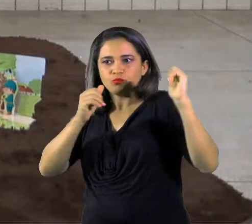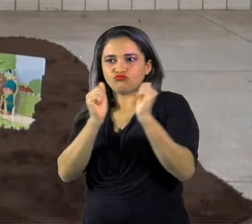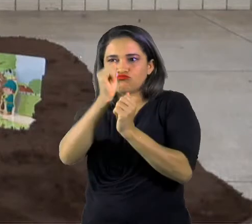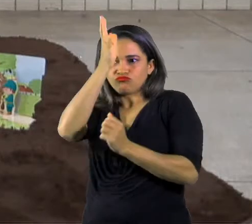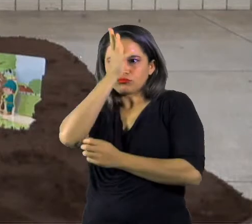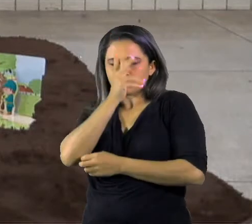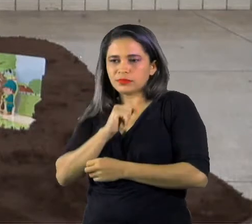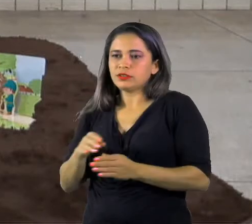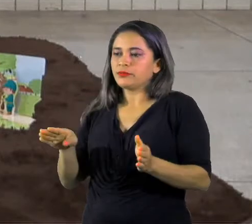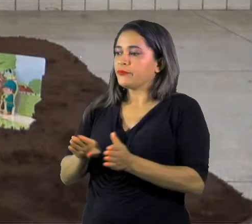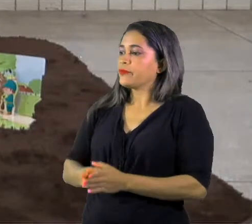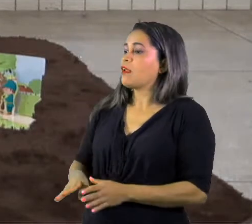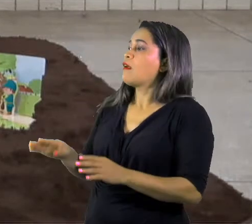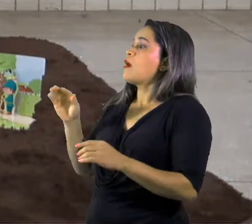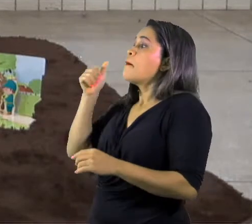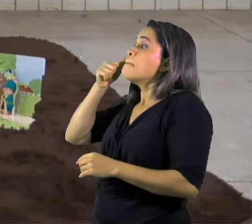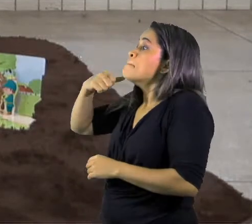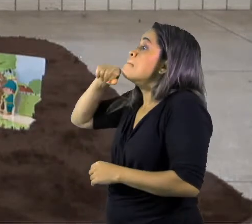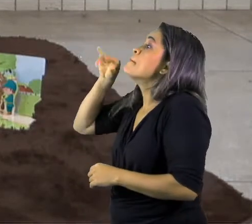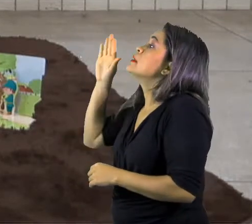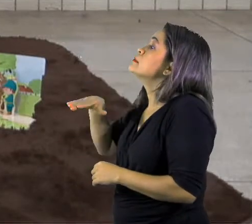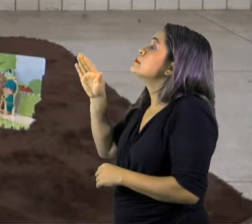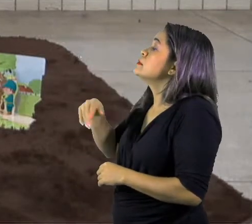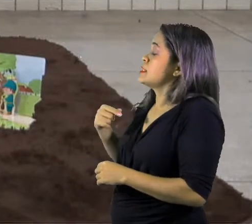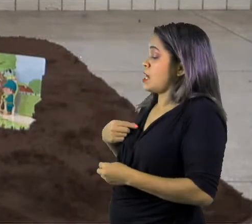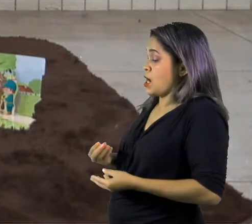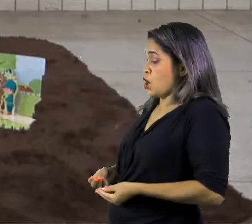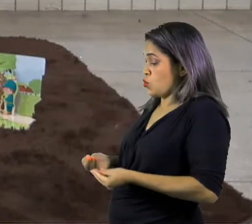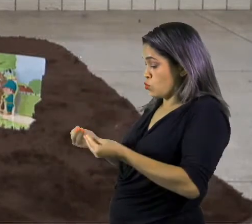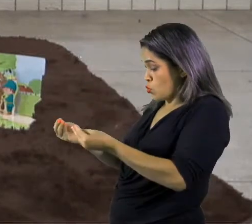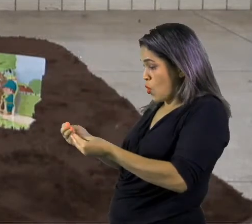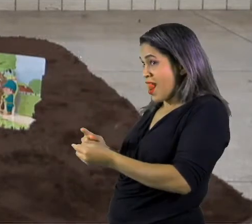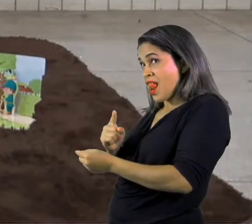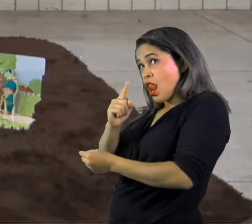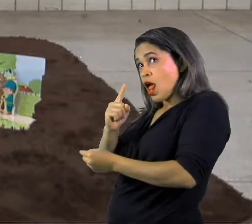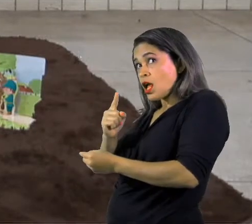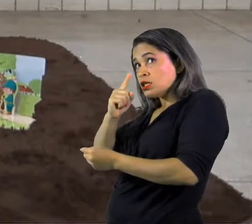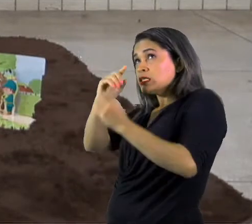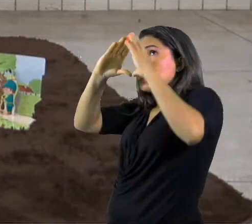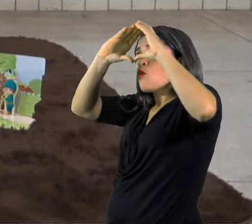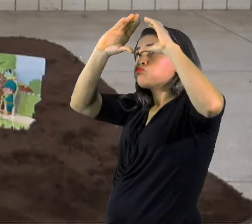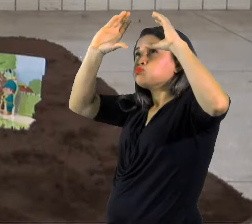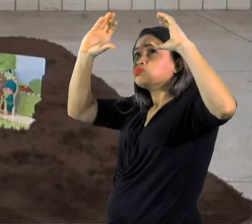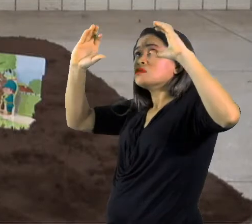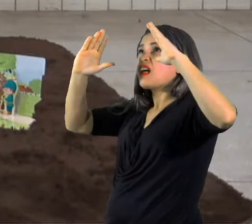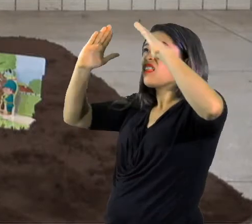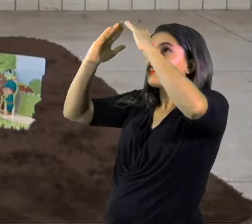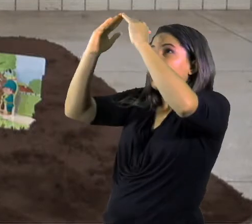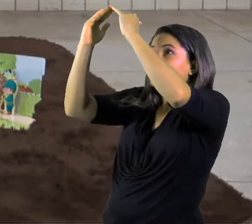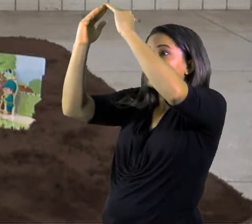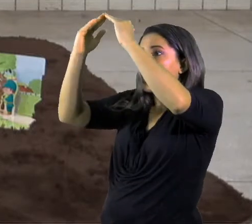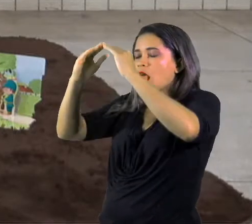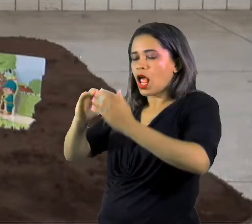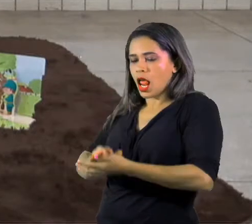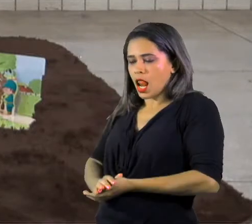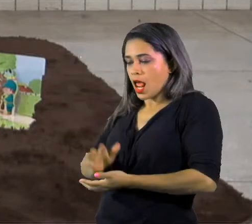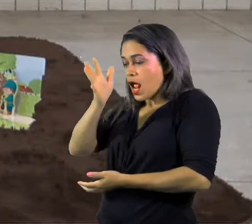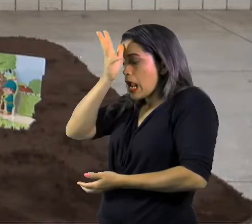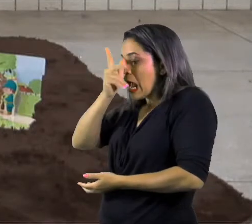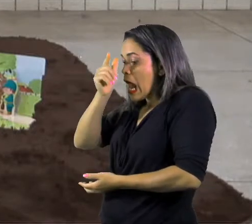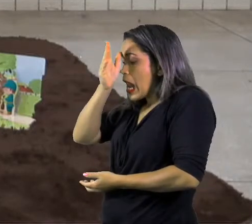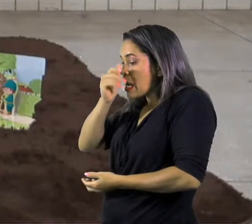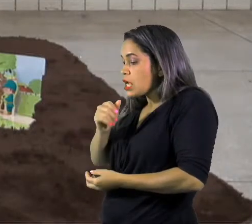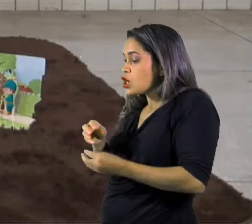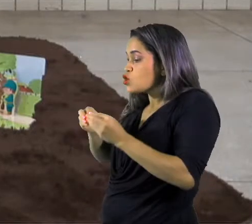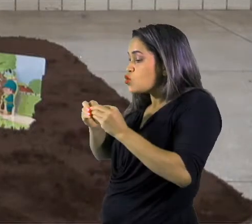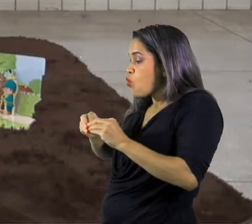para a mamãe, olha mamãe, eu trouxe lá de cima das nuvens do castelo a galinha que coloca